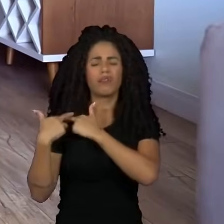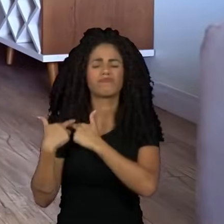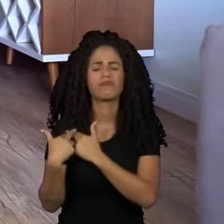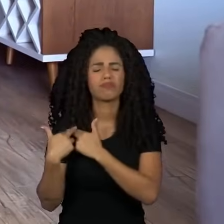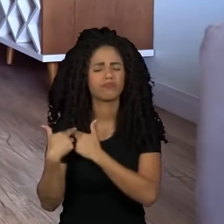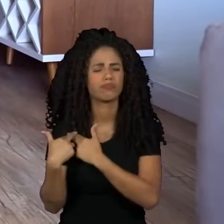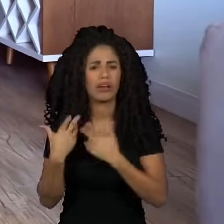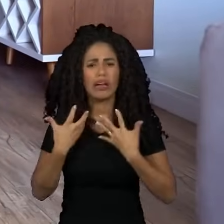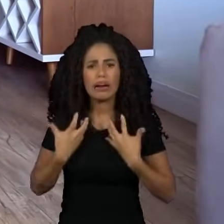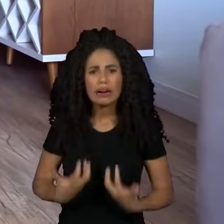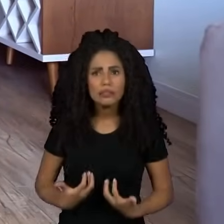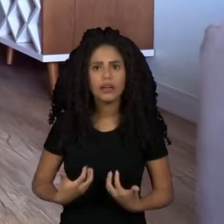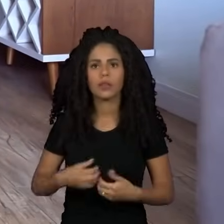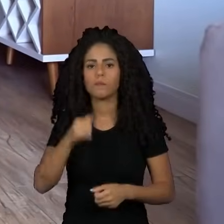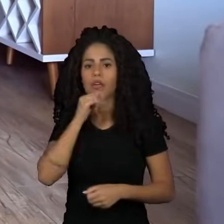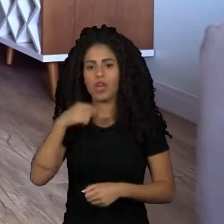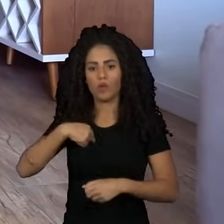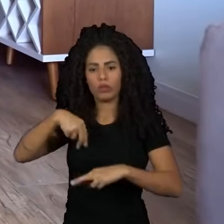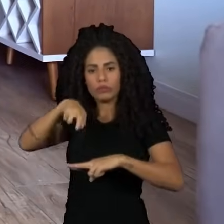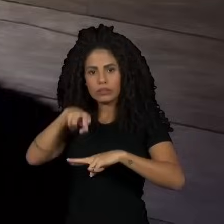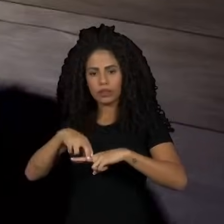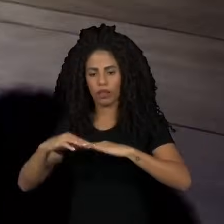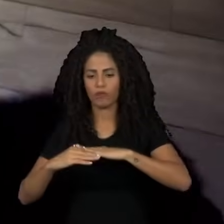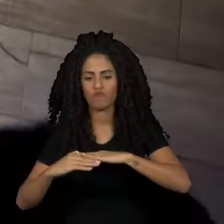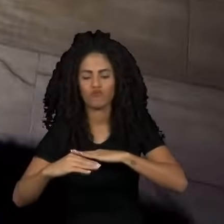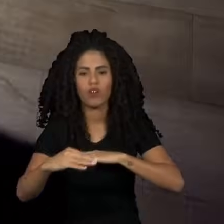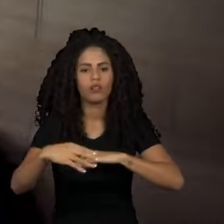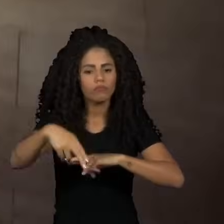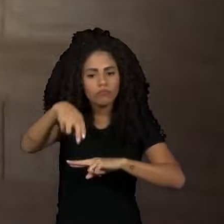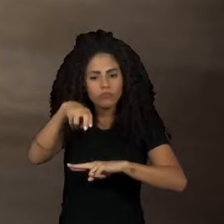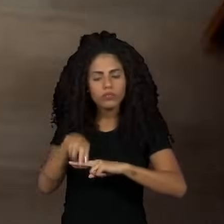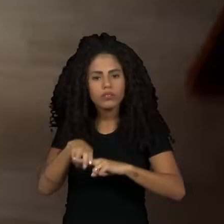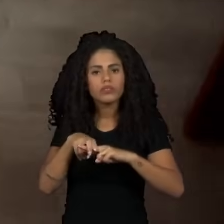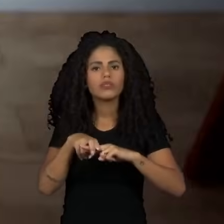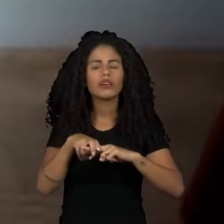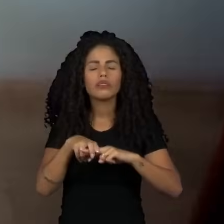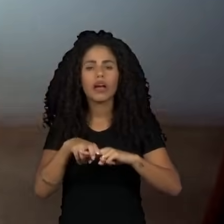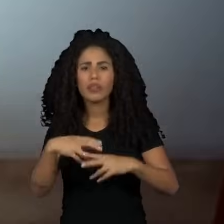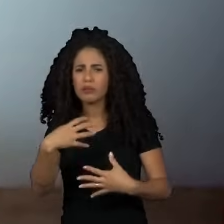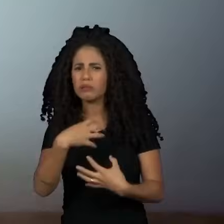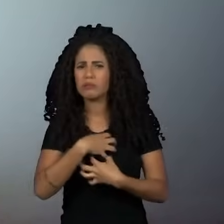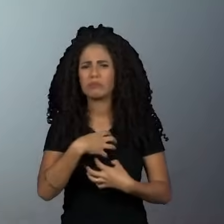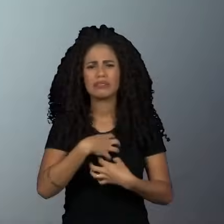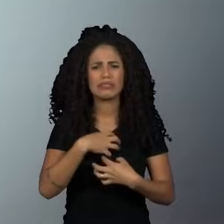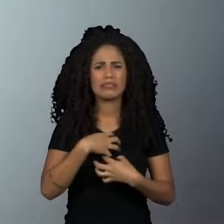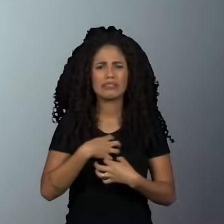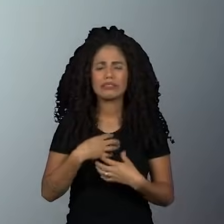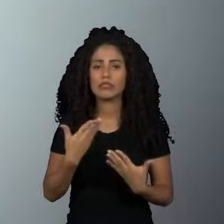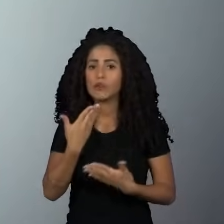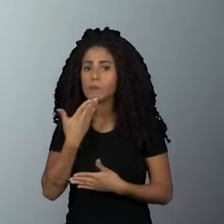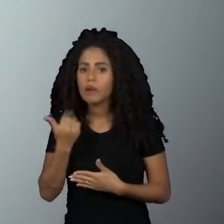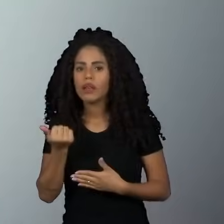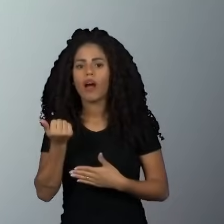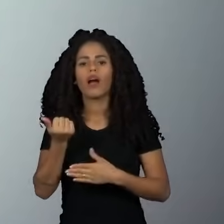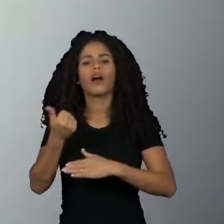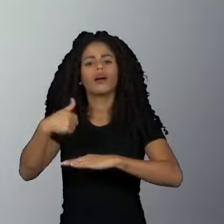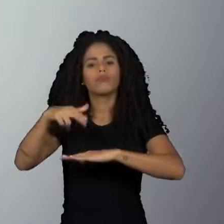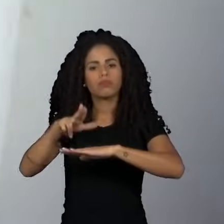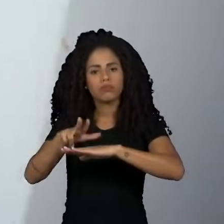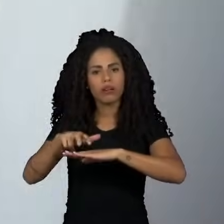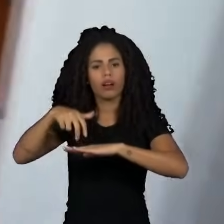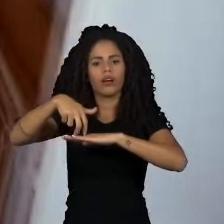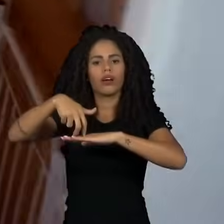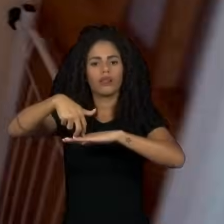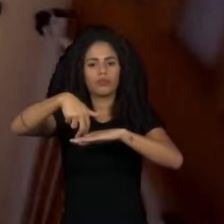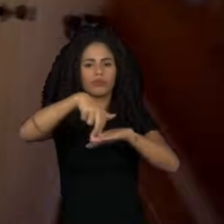verdade, sentada aqui no chão da sala mesmo. Quando eu me senti minimamente melhor para conseguir levantar e deitar na